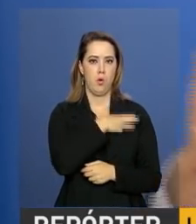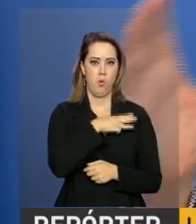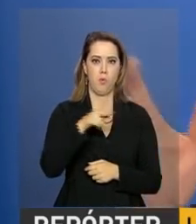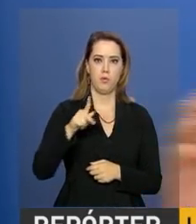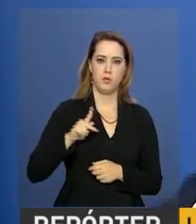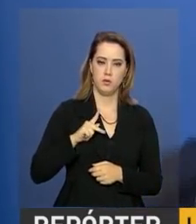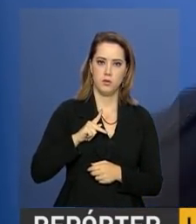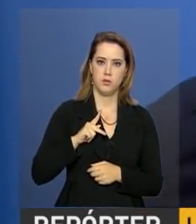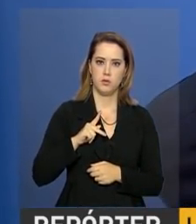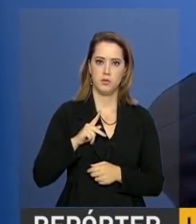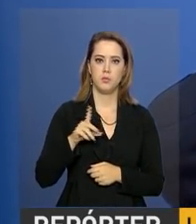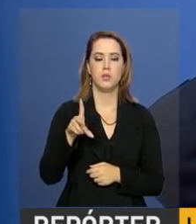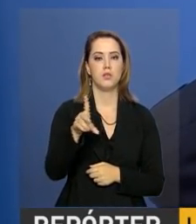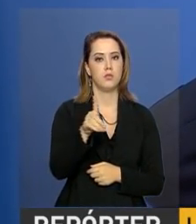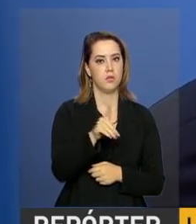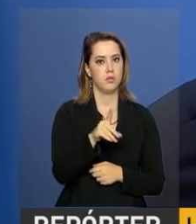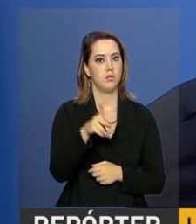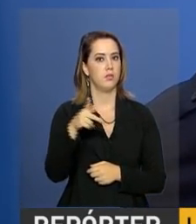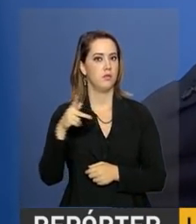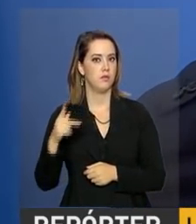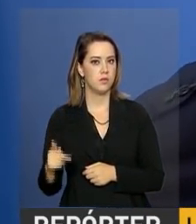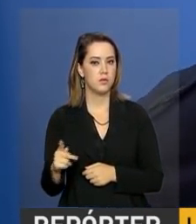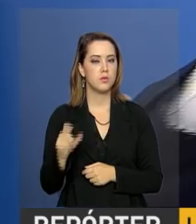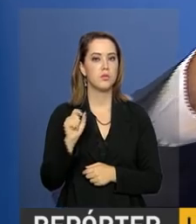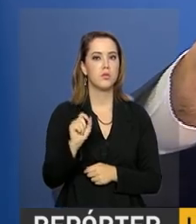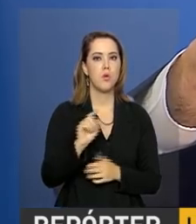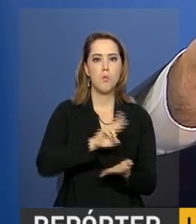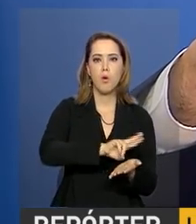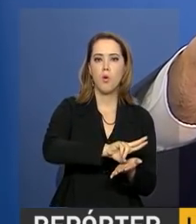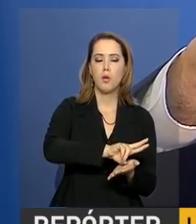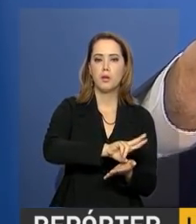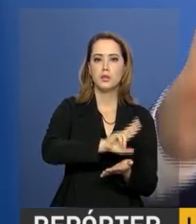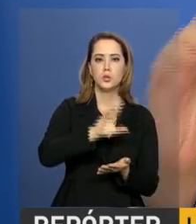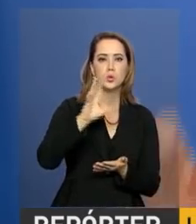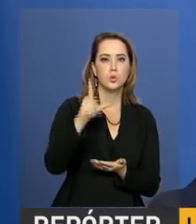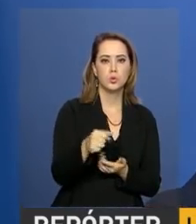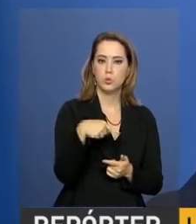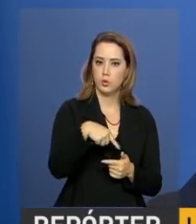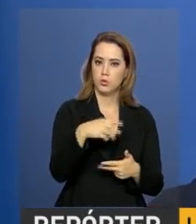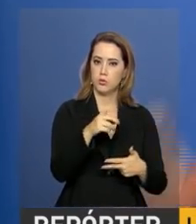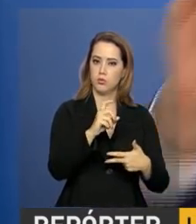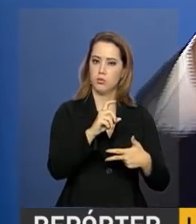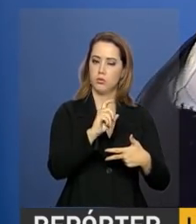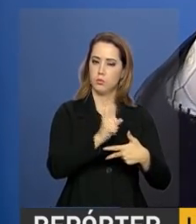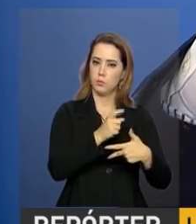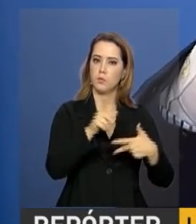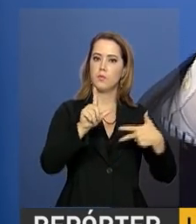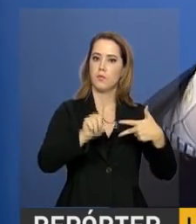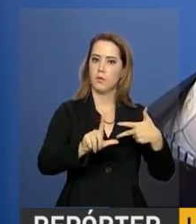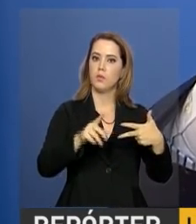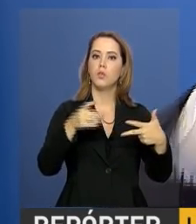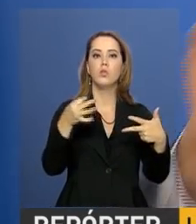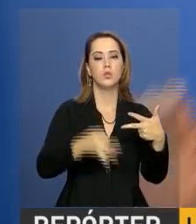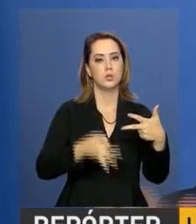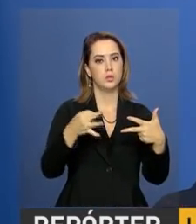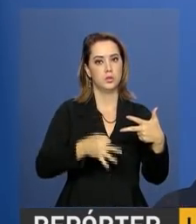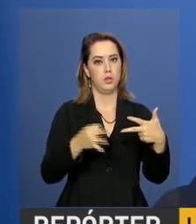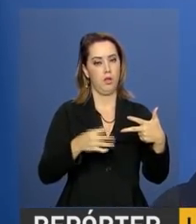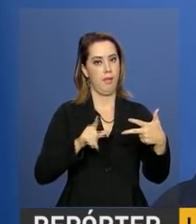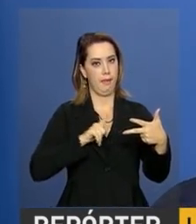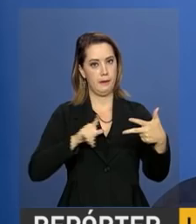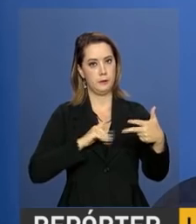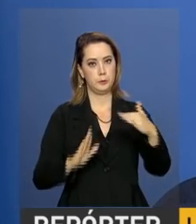resumo, Defensoria Pública. Todos estes poderes têm eh limites específicos usando o